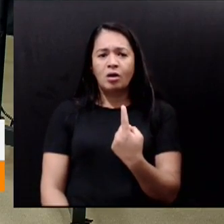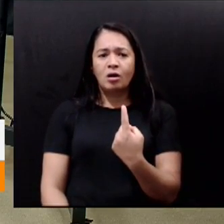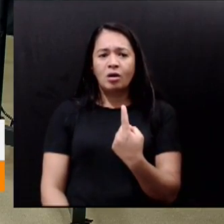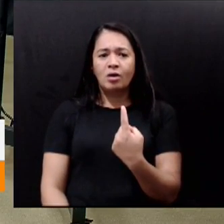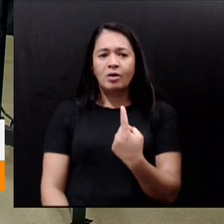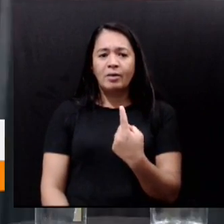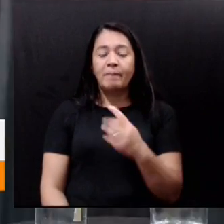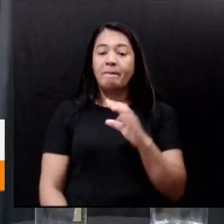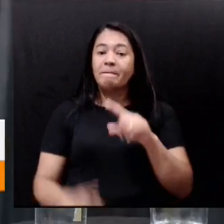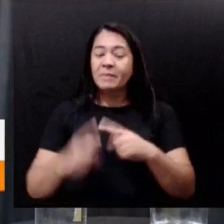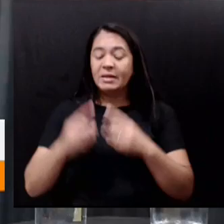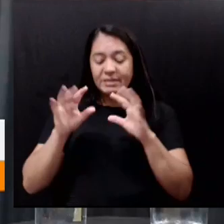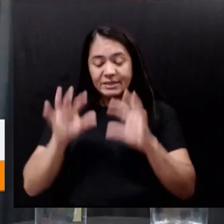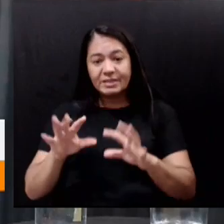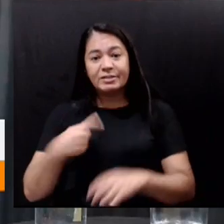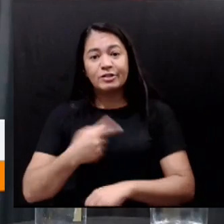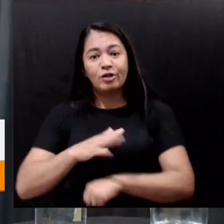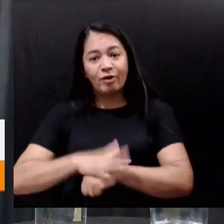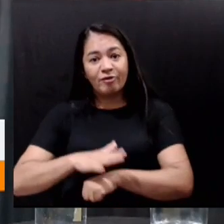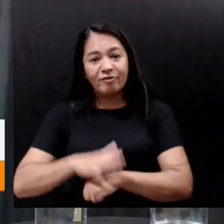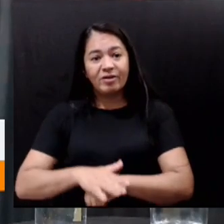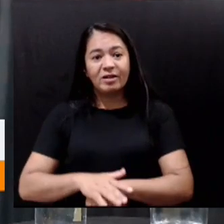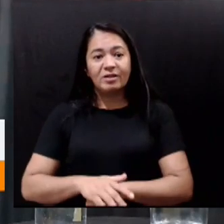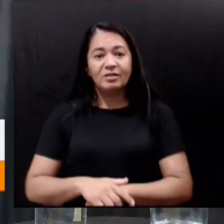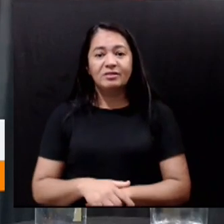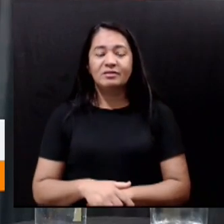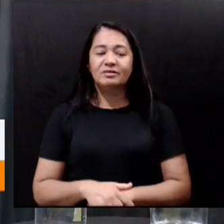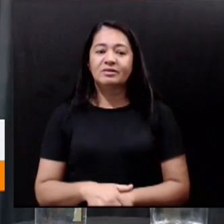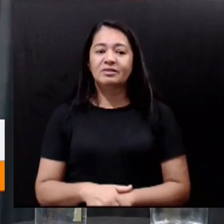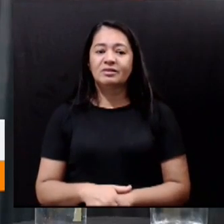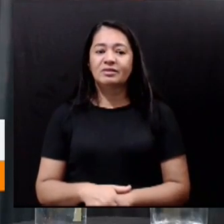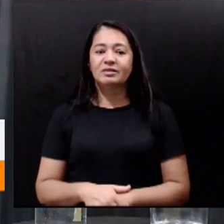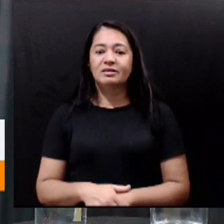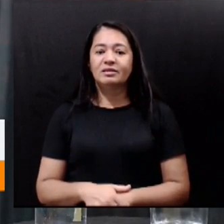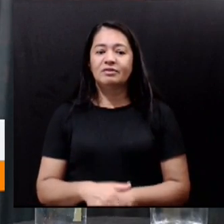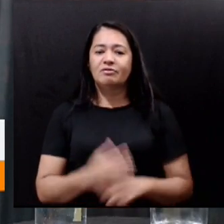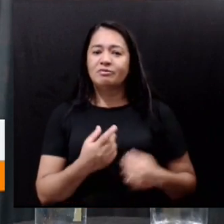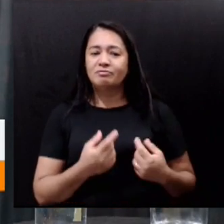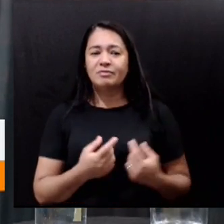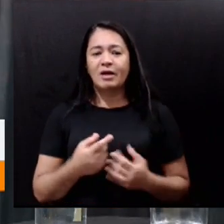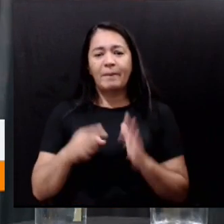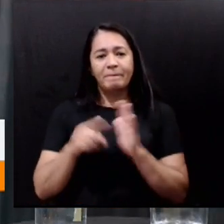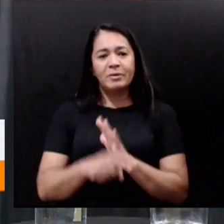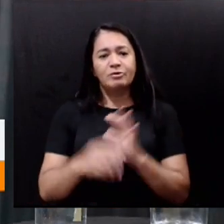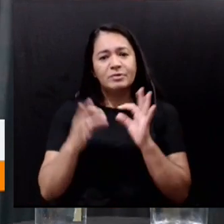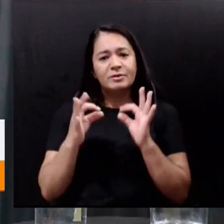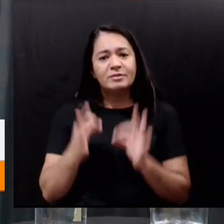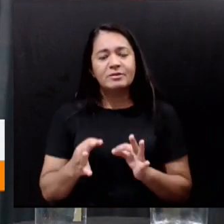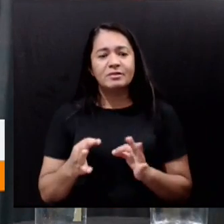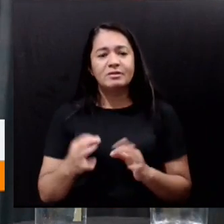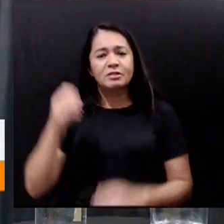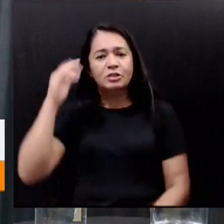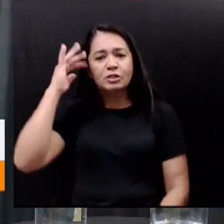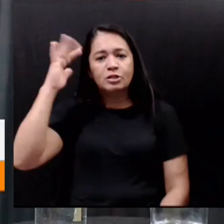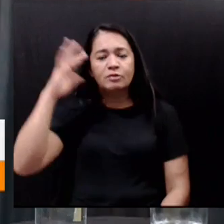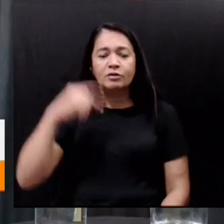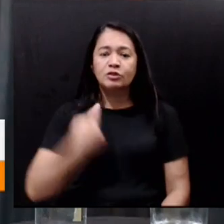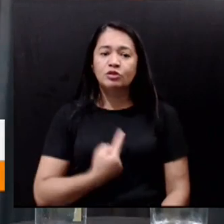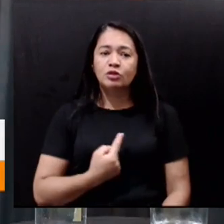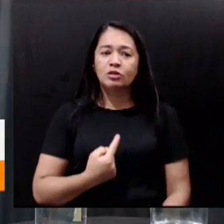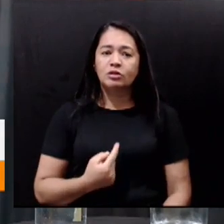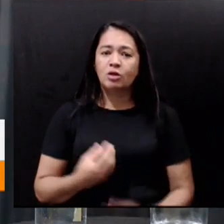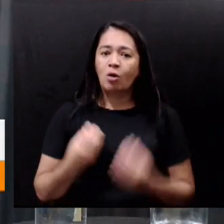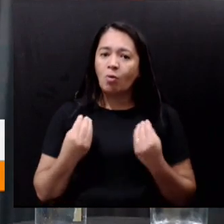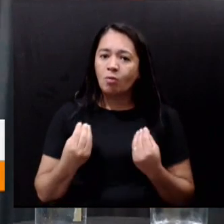É isso que está acontecendo. Né? Então foi super pertinente, acho que foi provocativa justamente para essa reflexão que a gente está fazendo aqui. Olha que situação, a gente